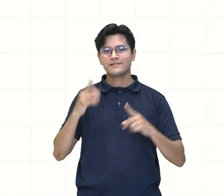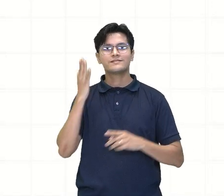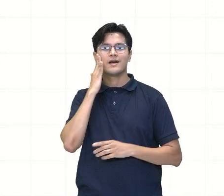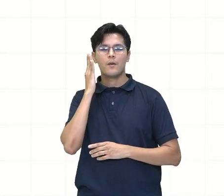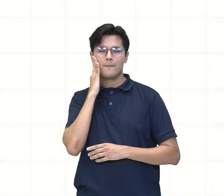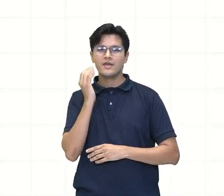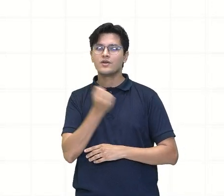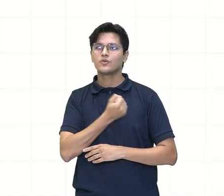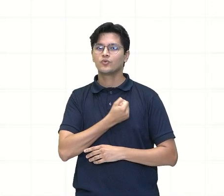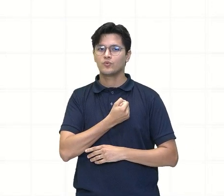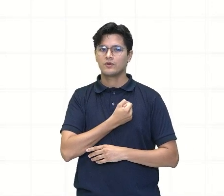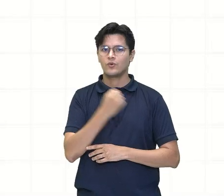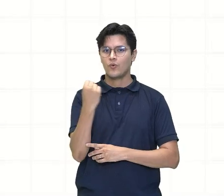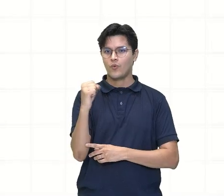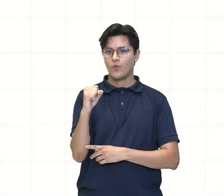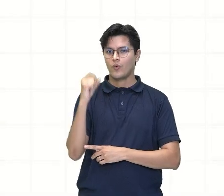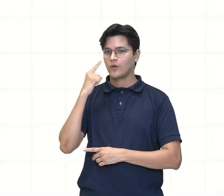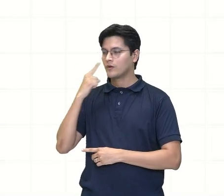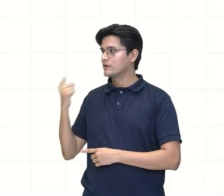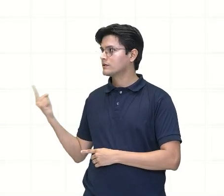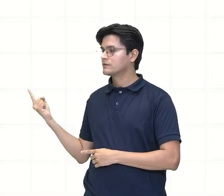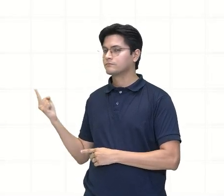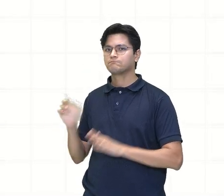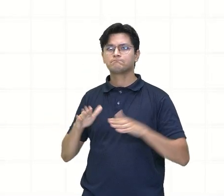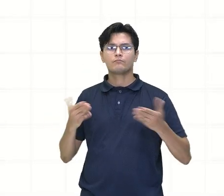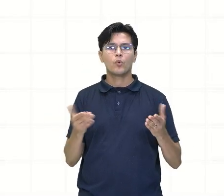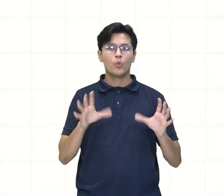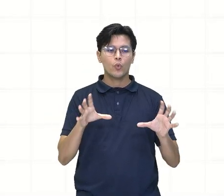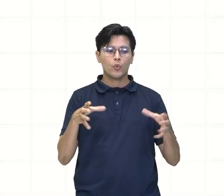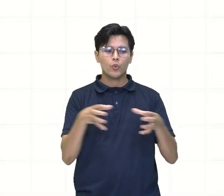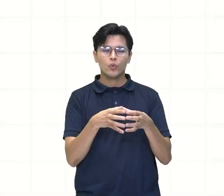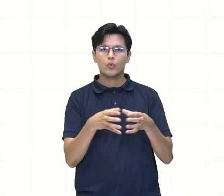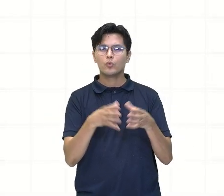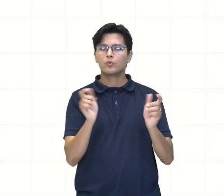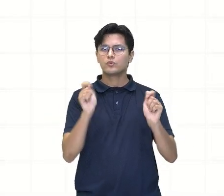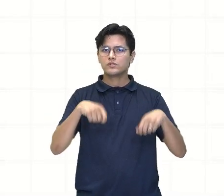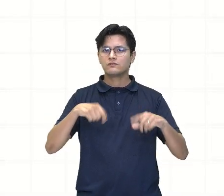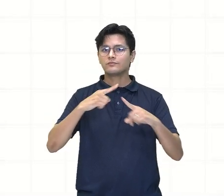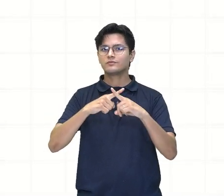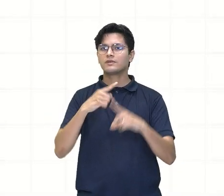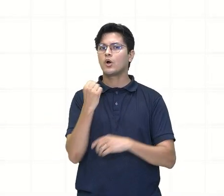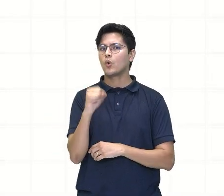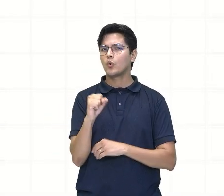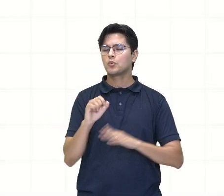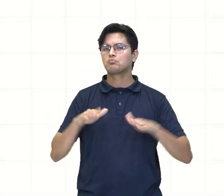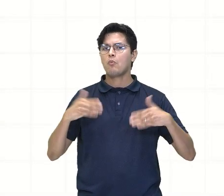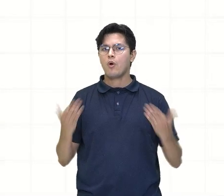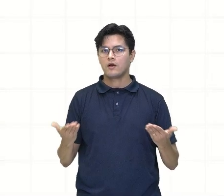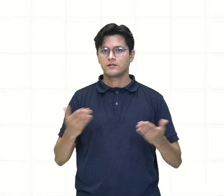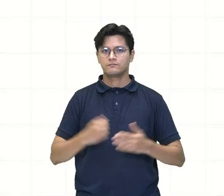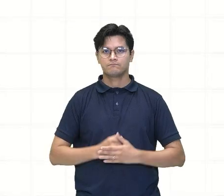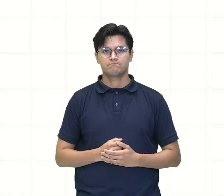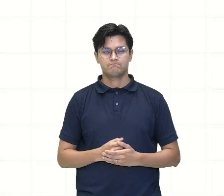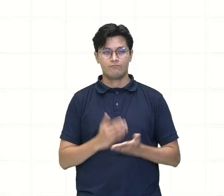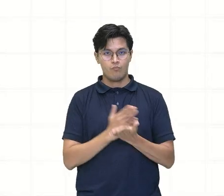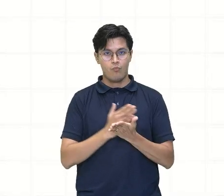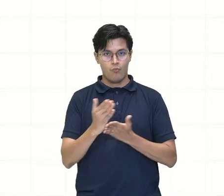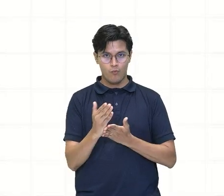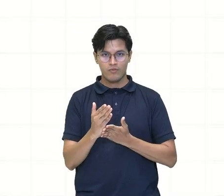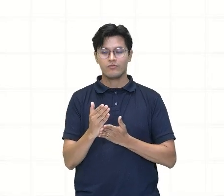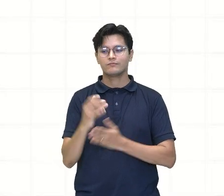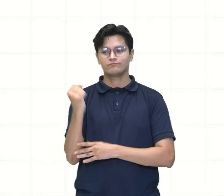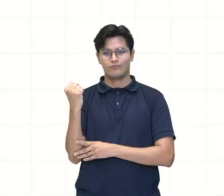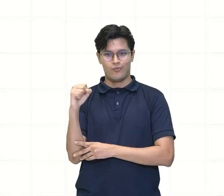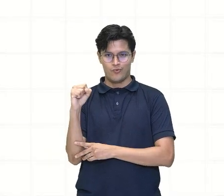aqui descobrir os múltiplos de 8. Começando por quem? Começando pelo próprio